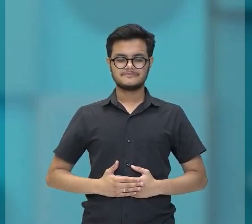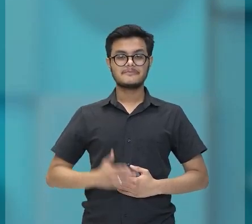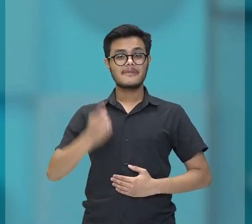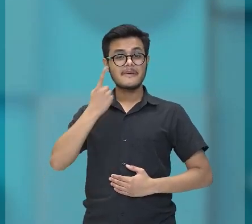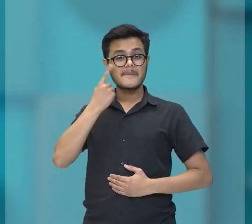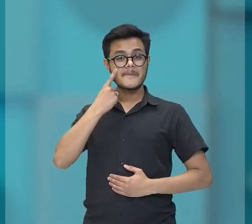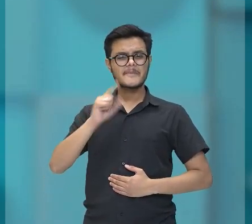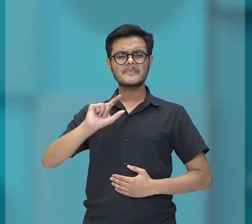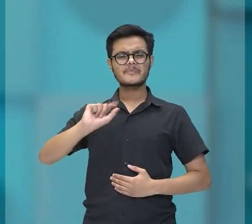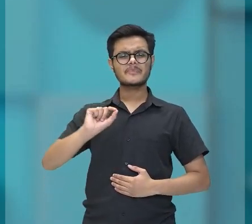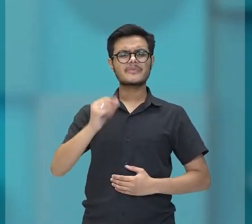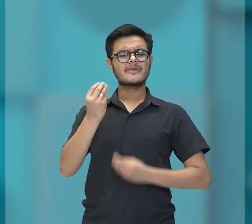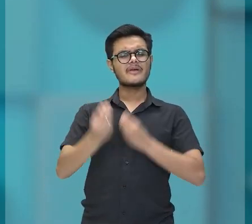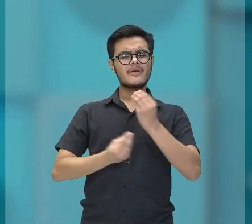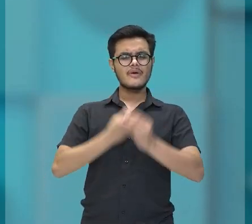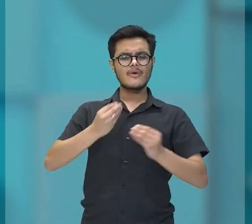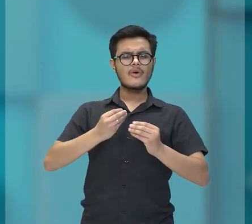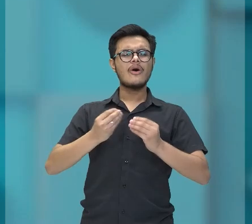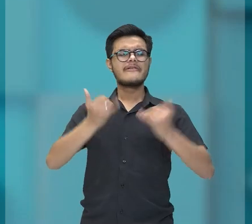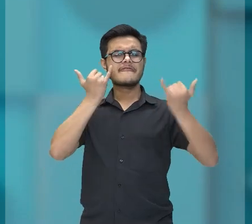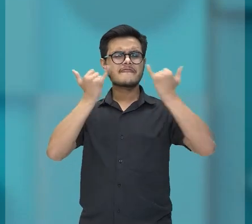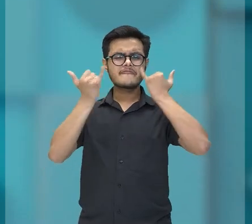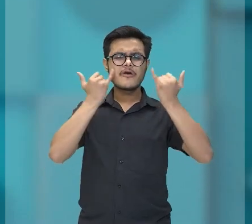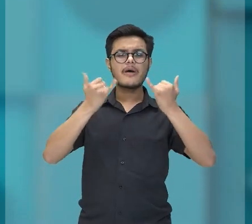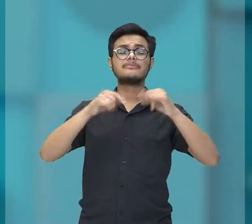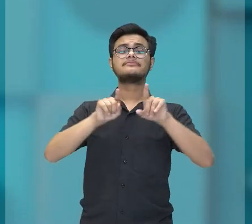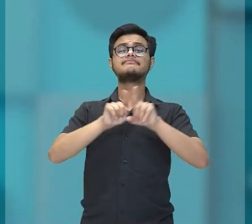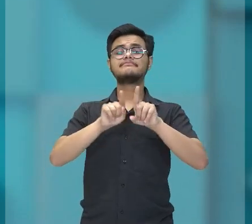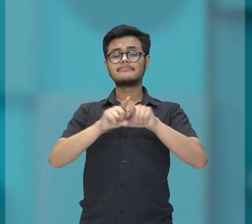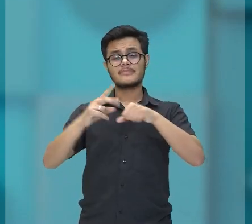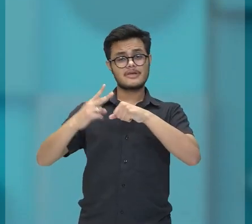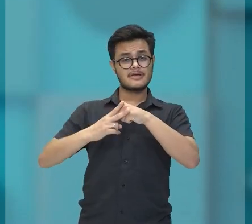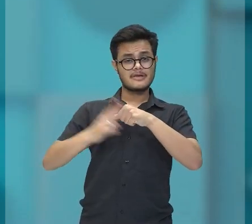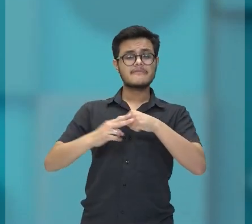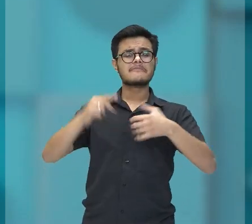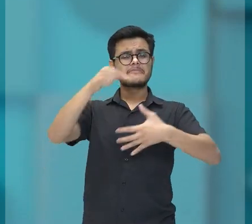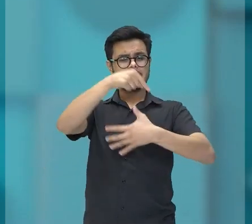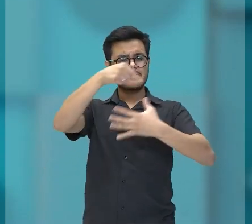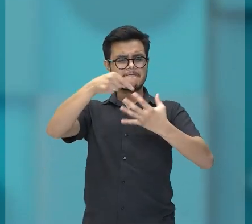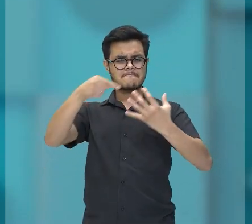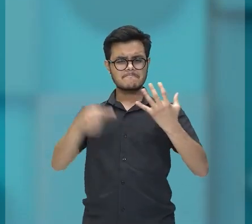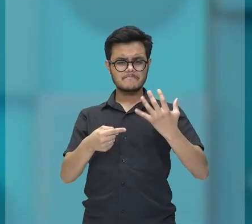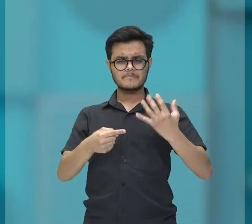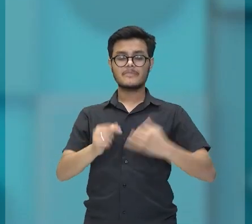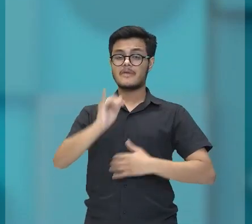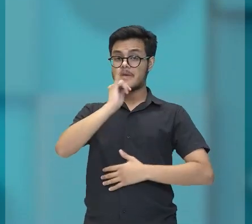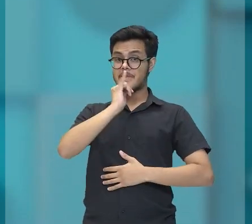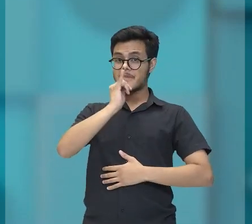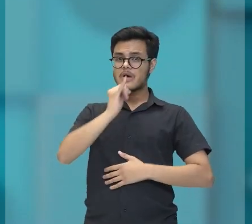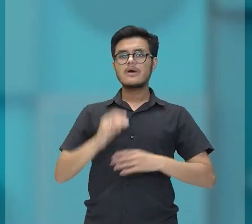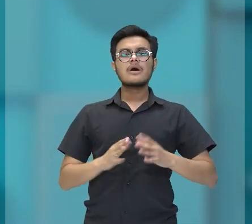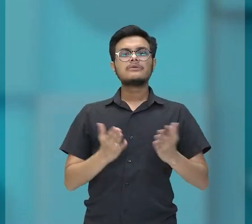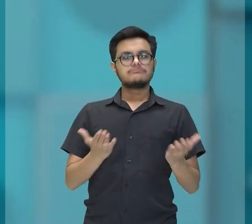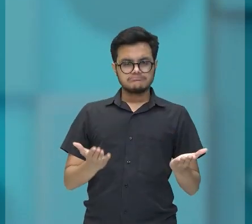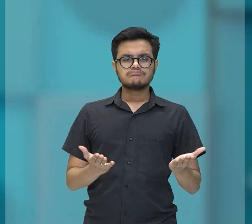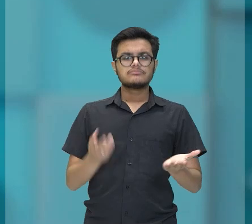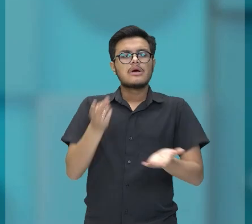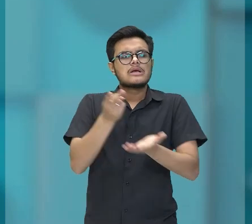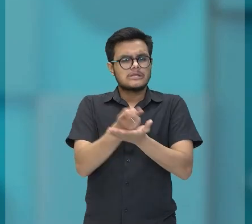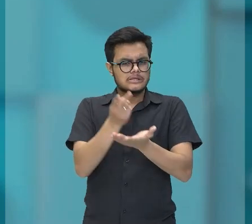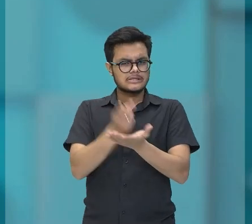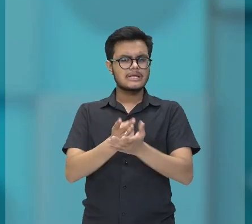justamente esse conjunto de muitas informações que cada forma verbal traz. Porque lembra, toda vez que eu estou